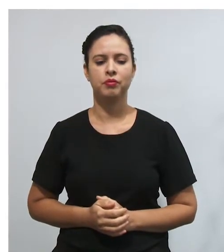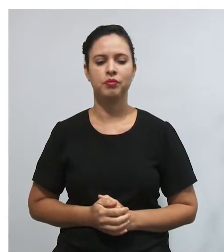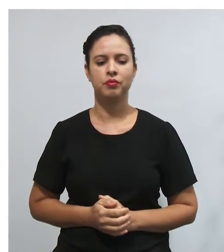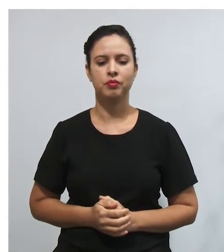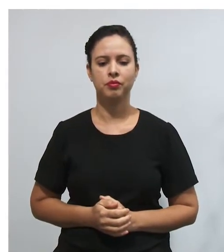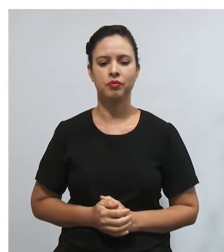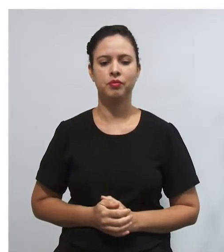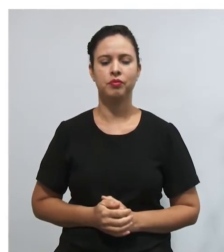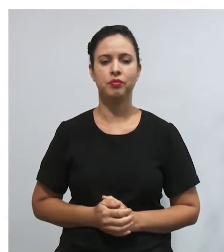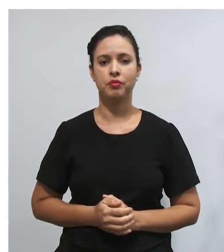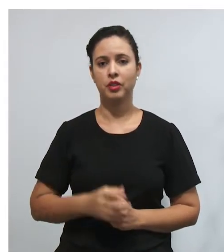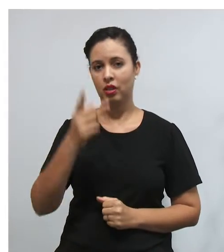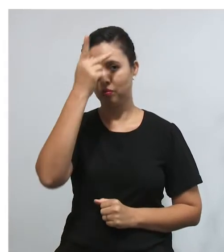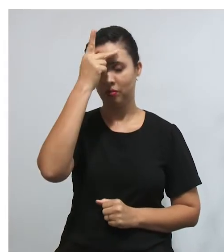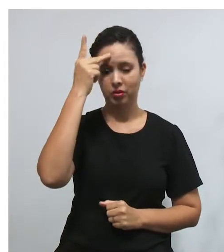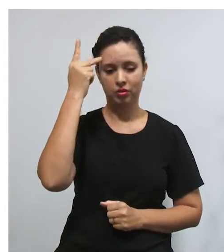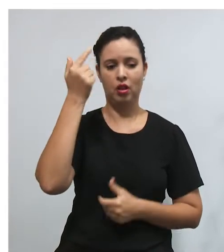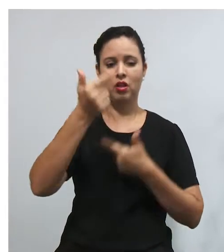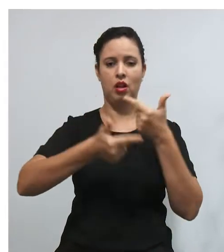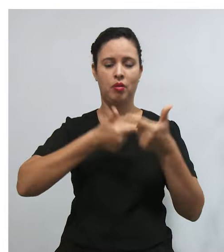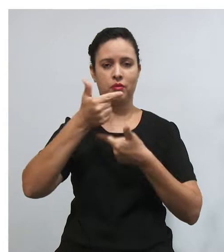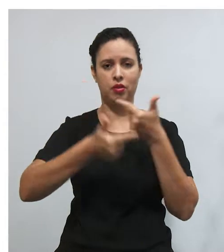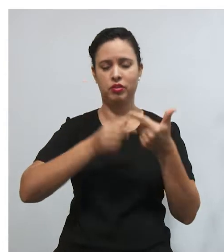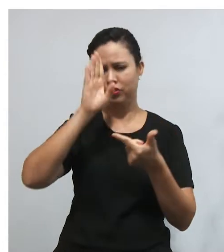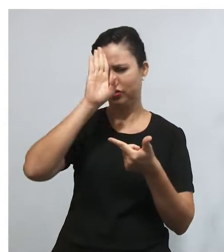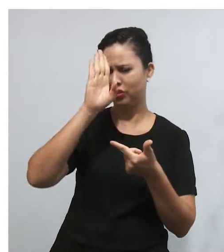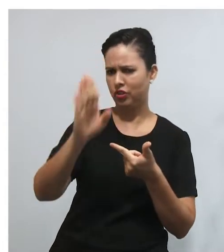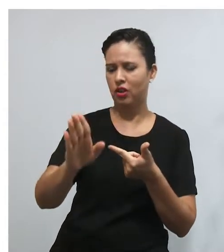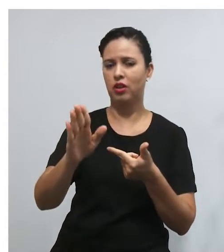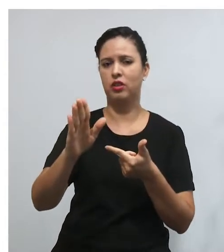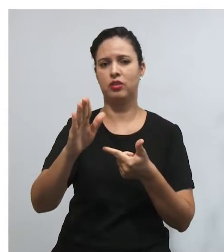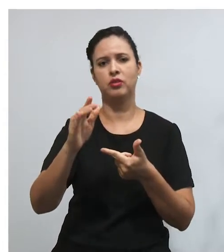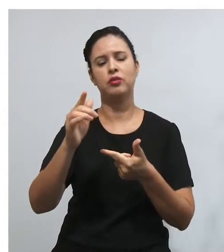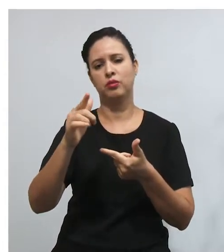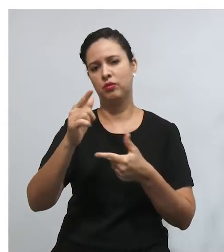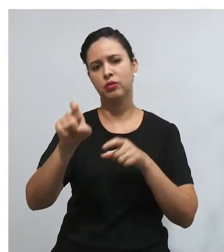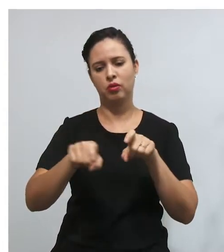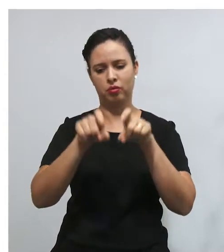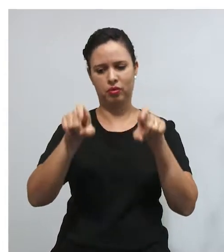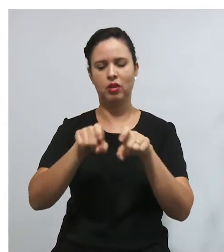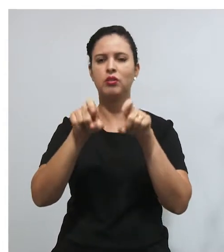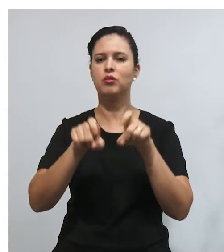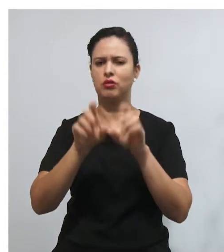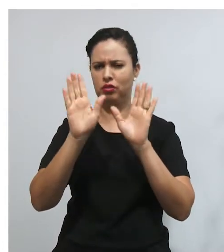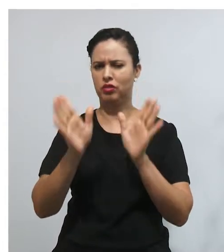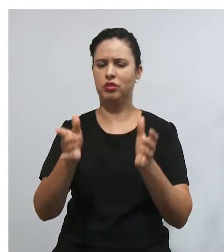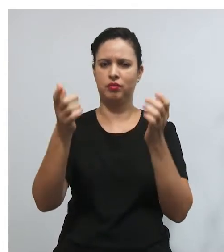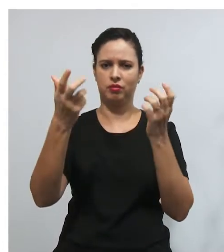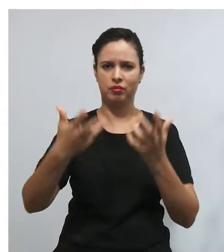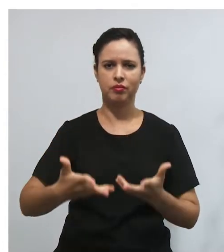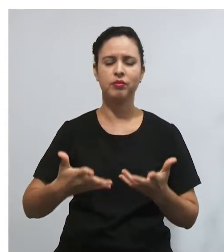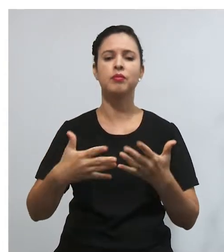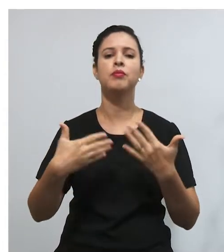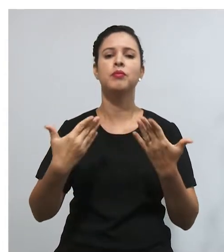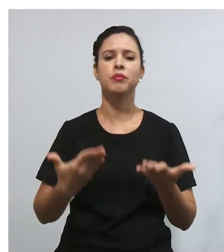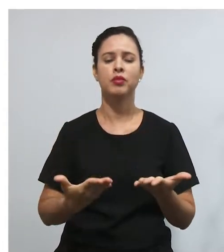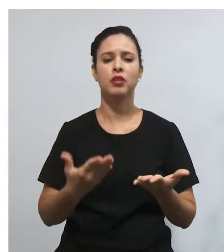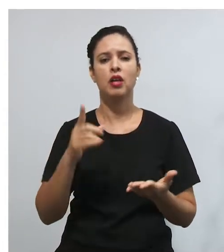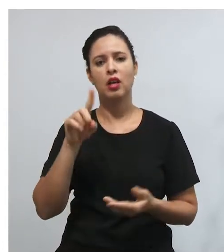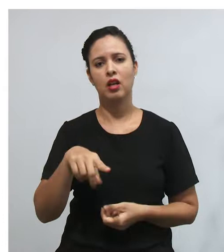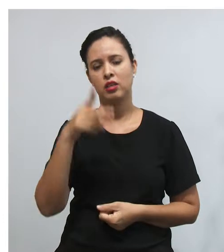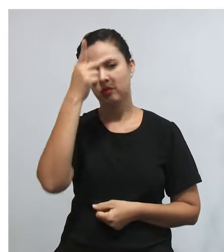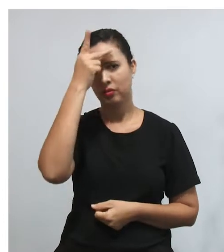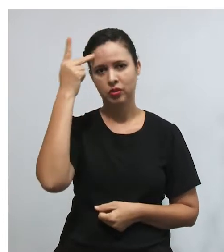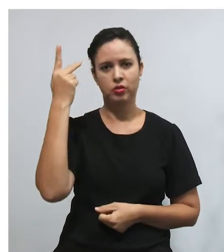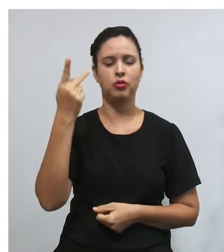As pessoas que trabalham diretamente com o computador são chamadas de Peopleware. Então a gente já viu essa definição, como é o caso